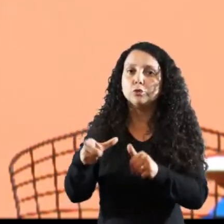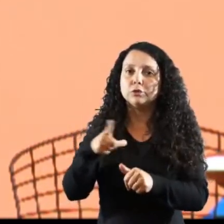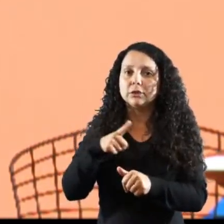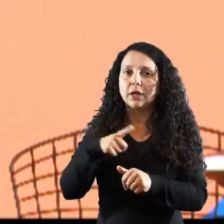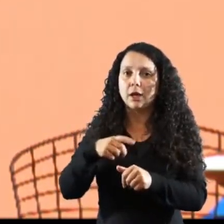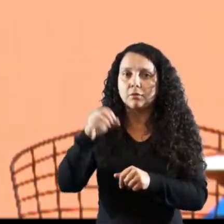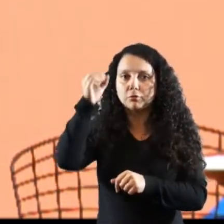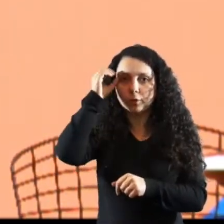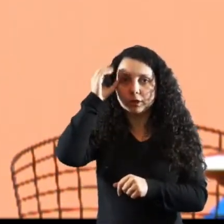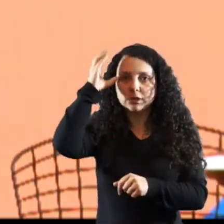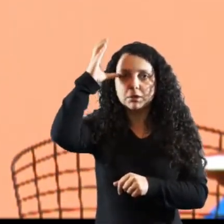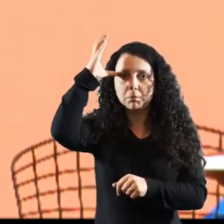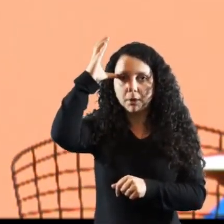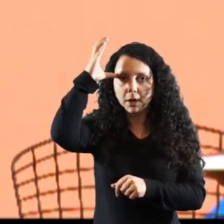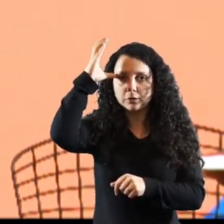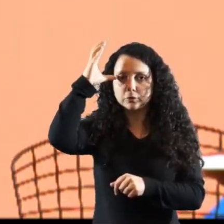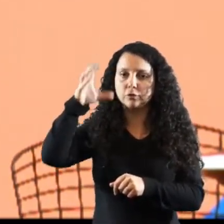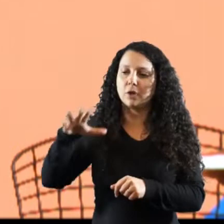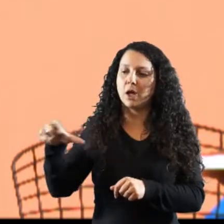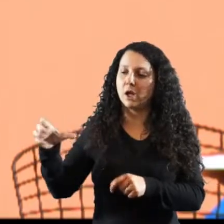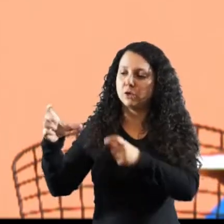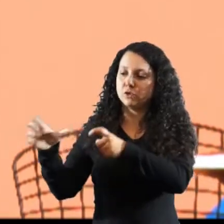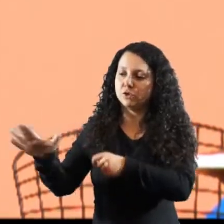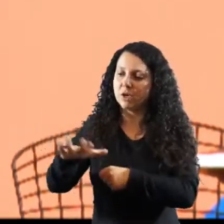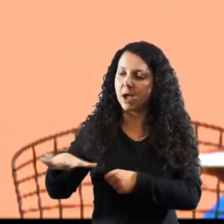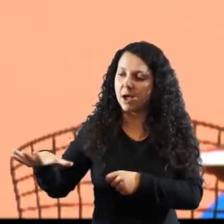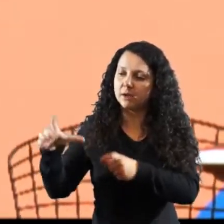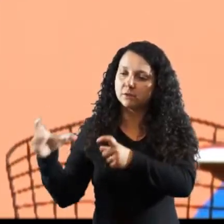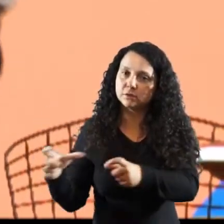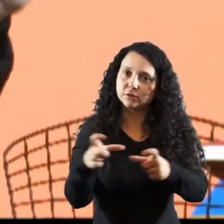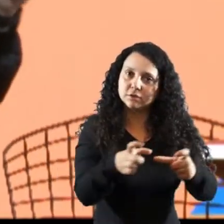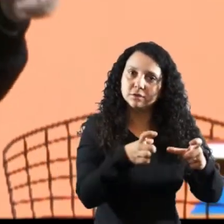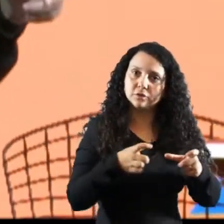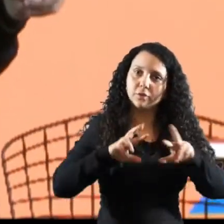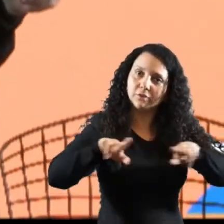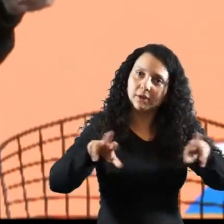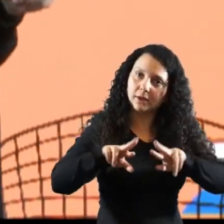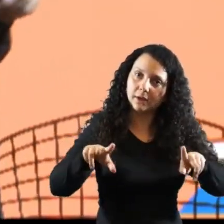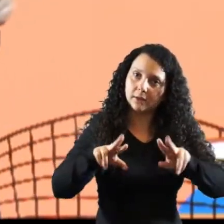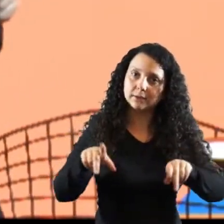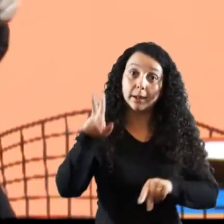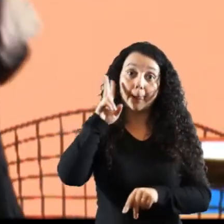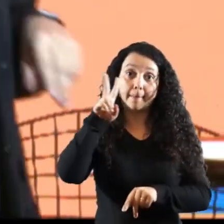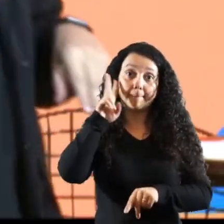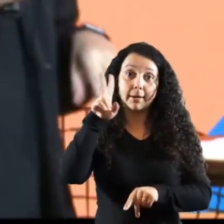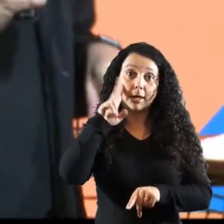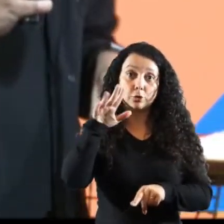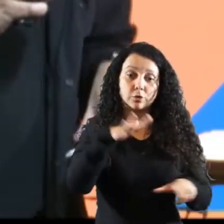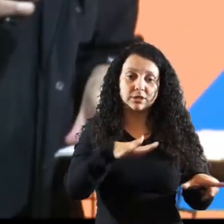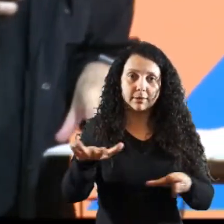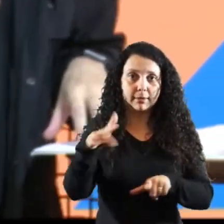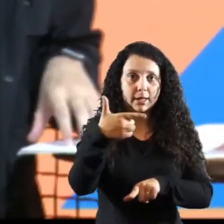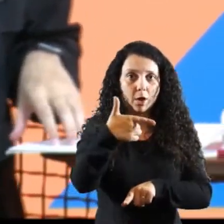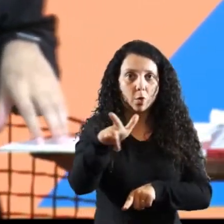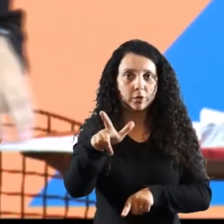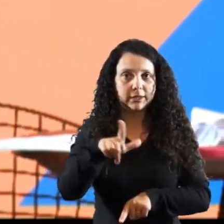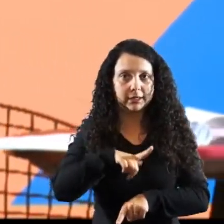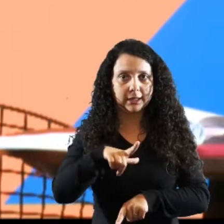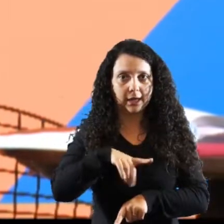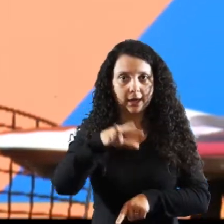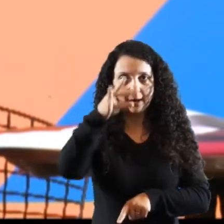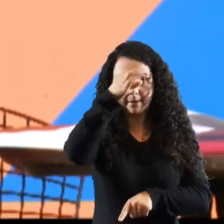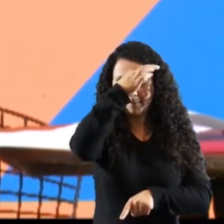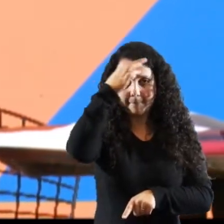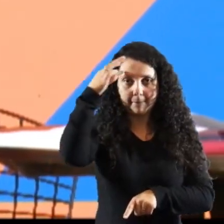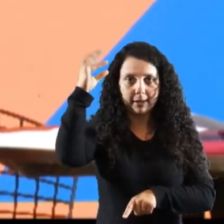áreas diferentes, e a gente já viu isso nas 3 unidades de hoje. Lembrando, né, que semana que vem rola Black Friday do Senai, vai